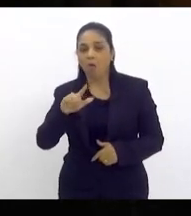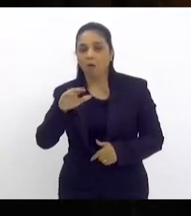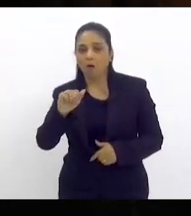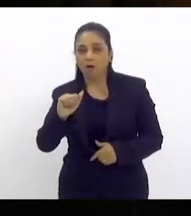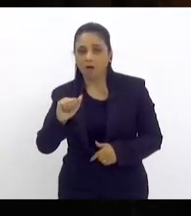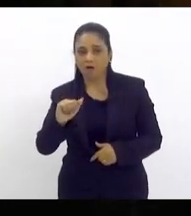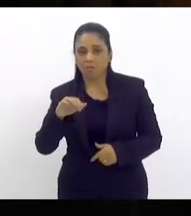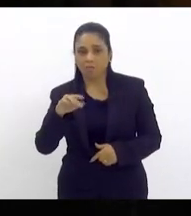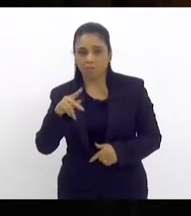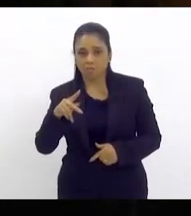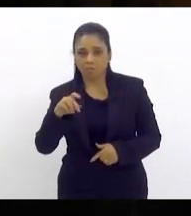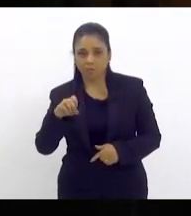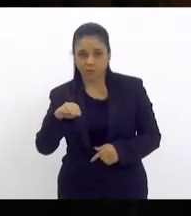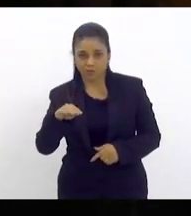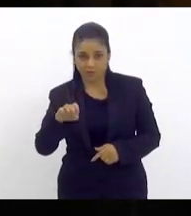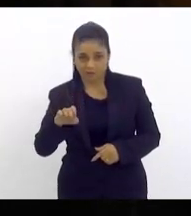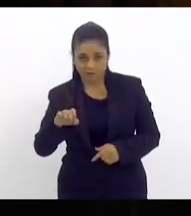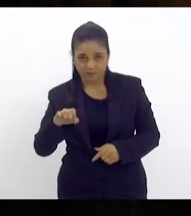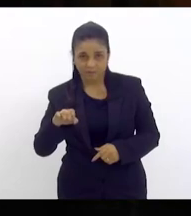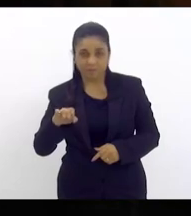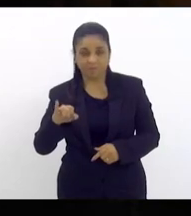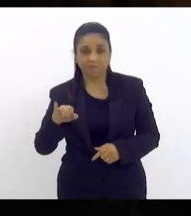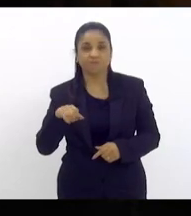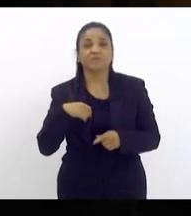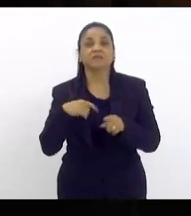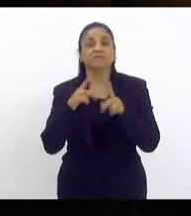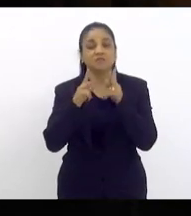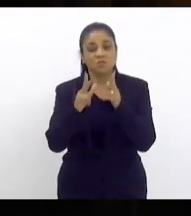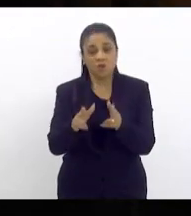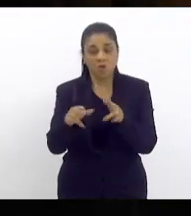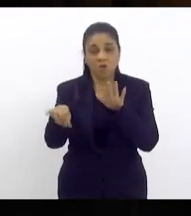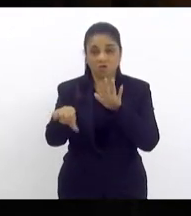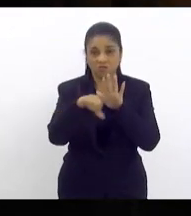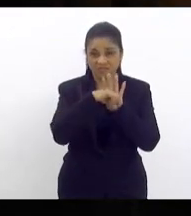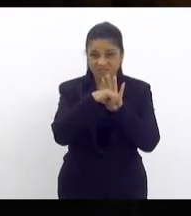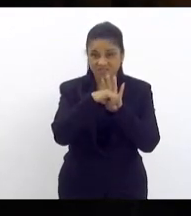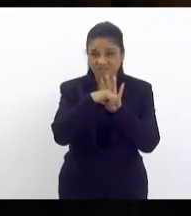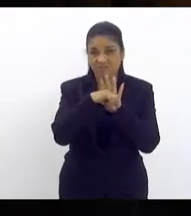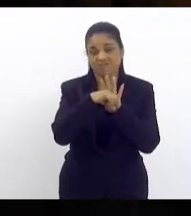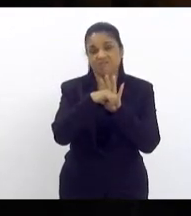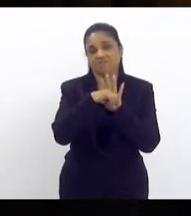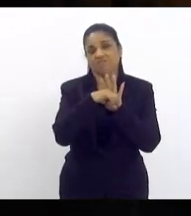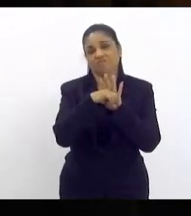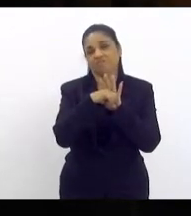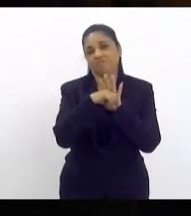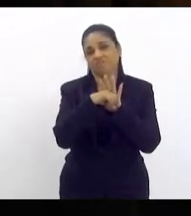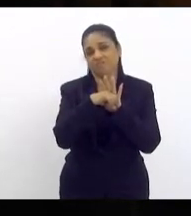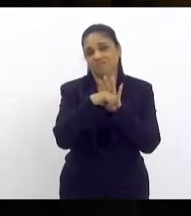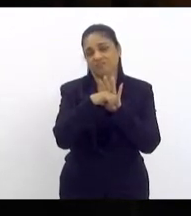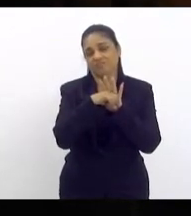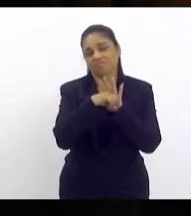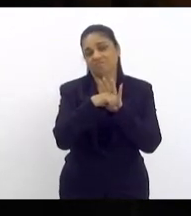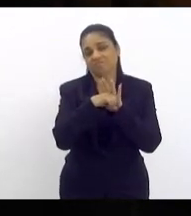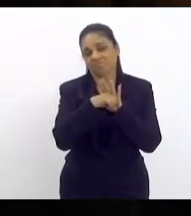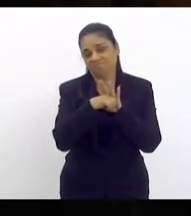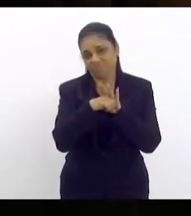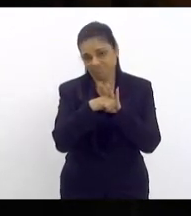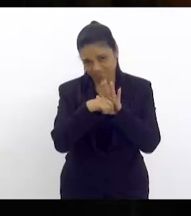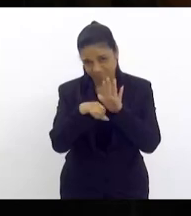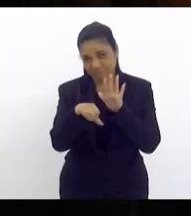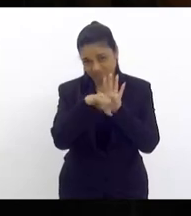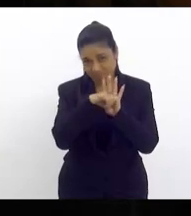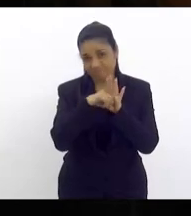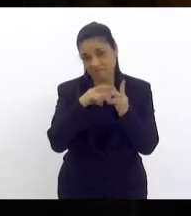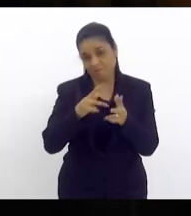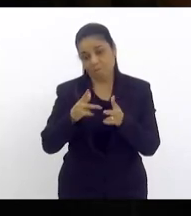diante de todas as atrocidades e crimes que Al Capone desenvolveu assim